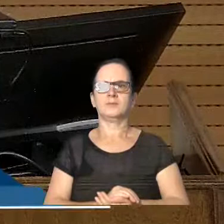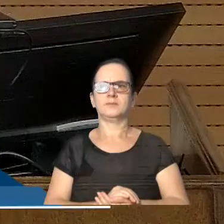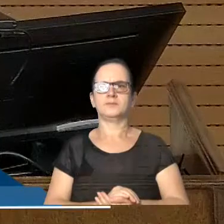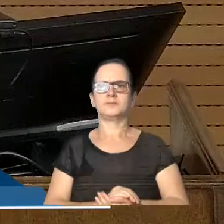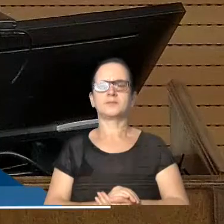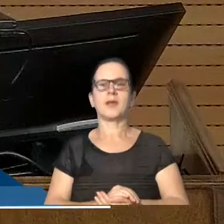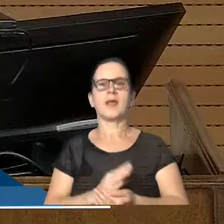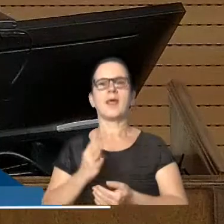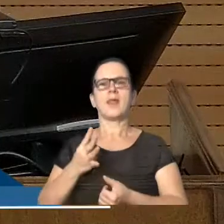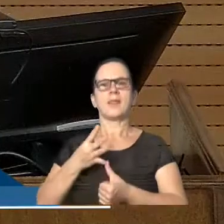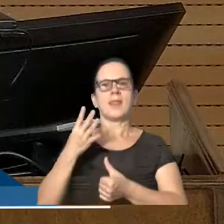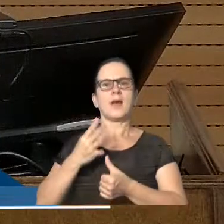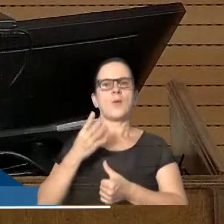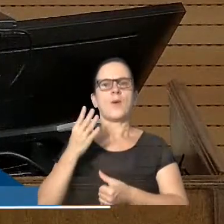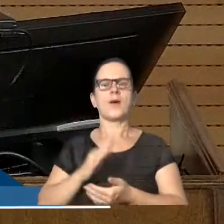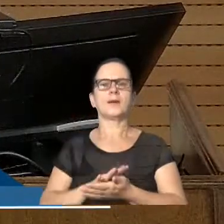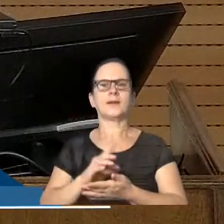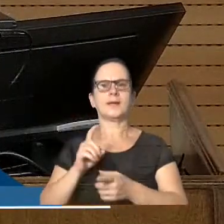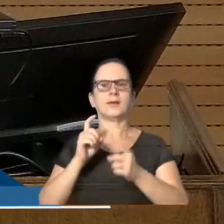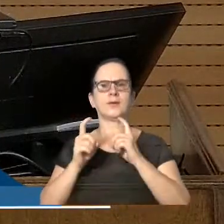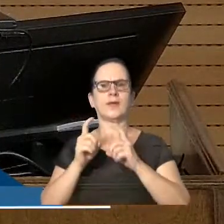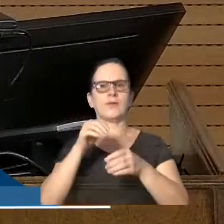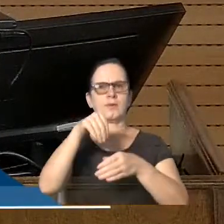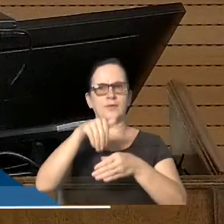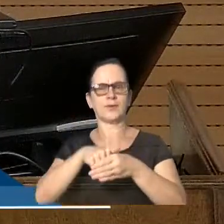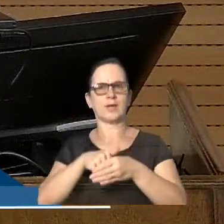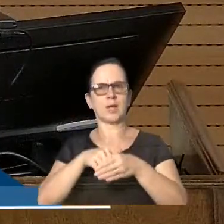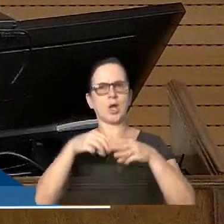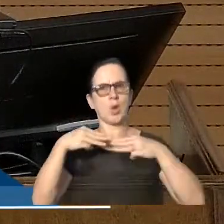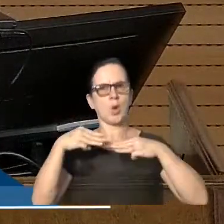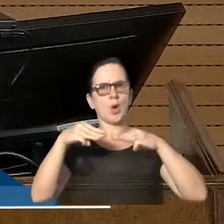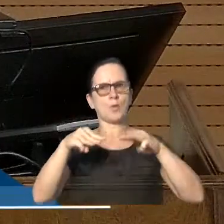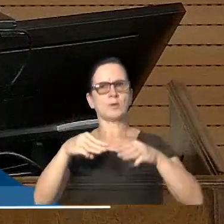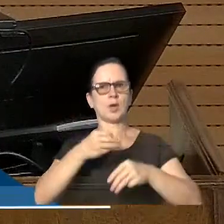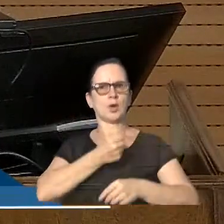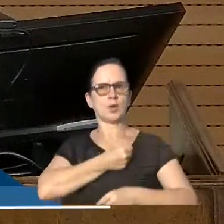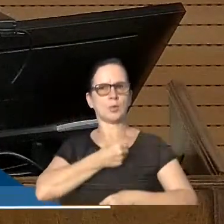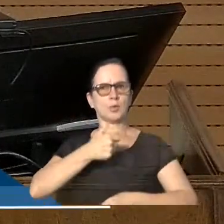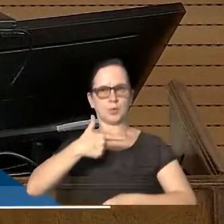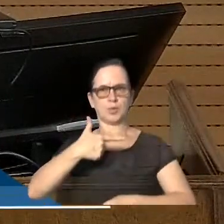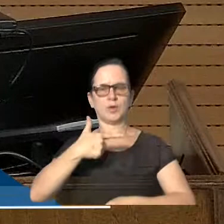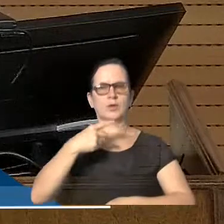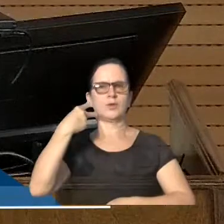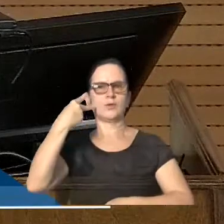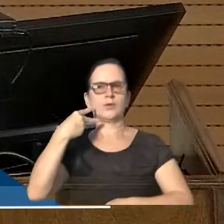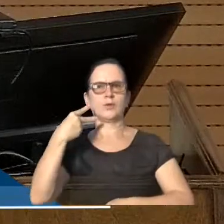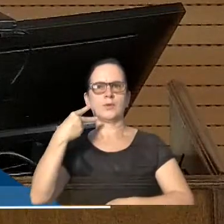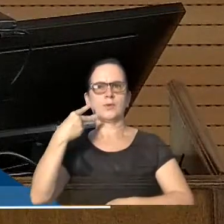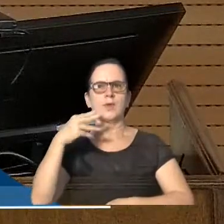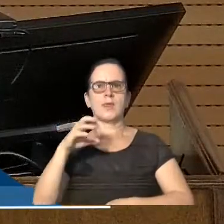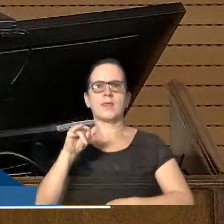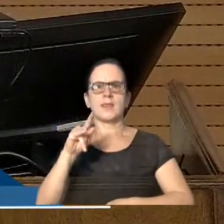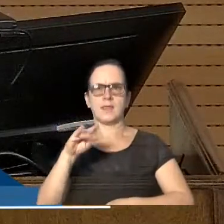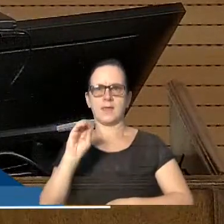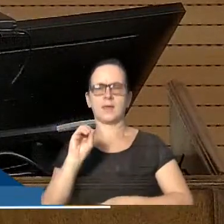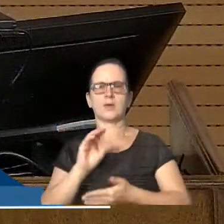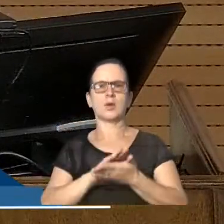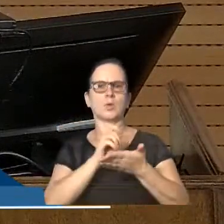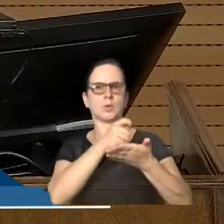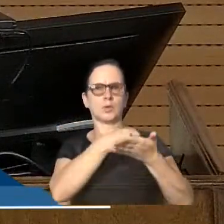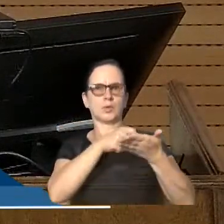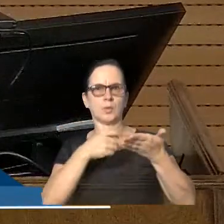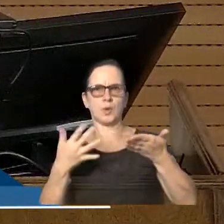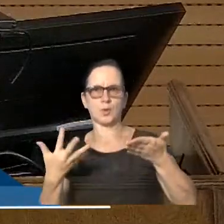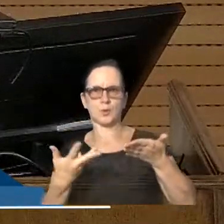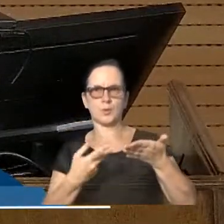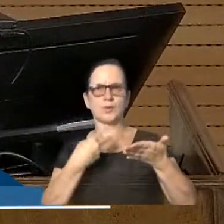Na quarta sessão ordinária estava em votação a moção número 2 de autoria do vereador Sérgio Augusto de Santana, subscrita pelos